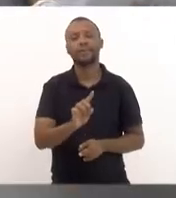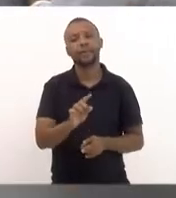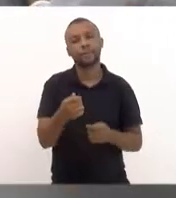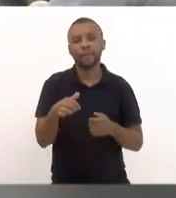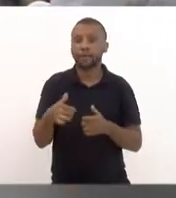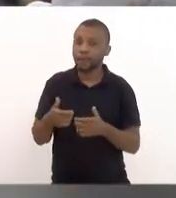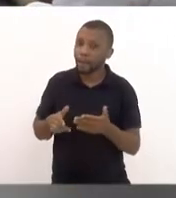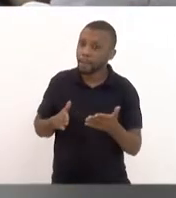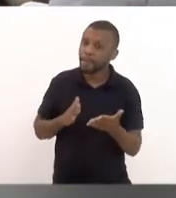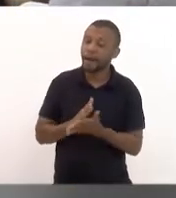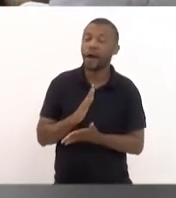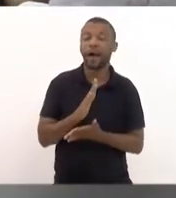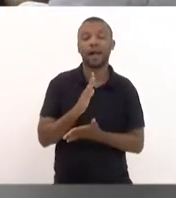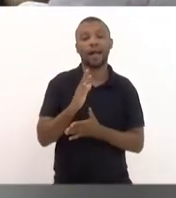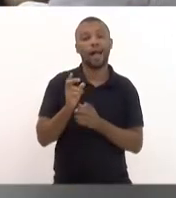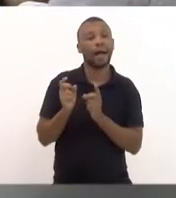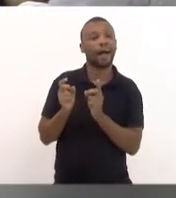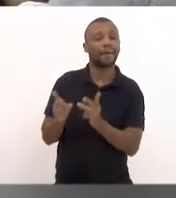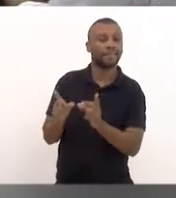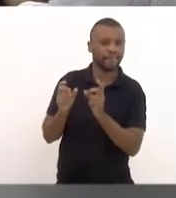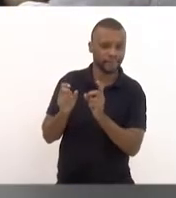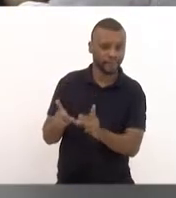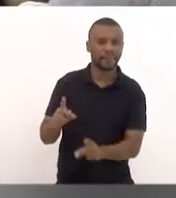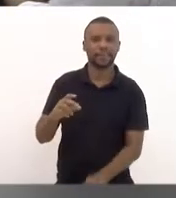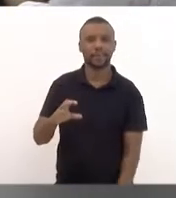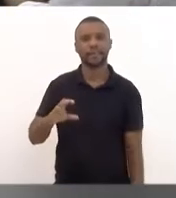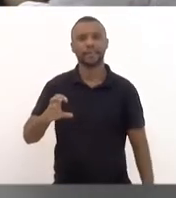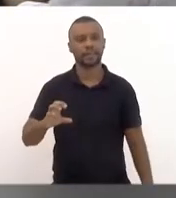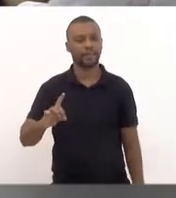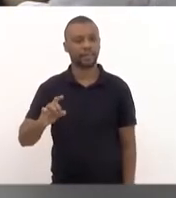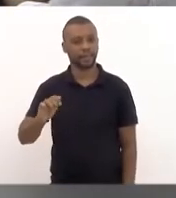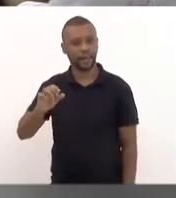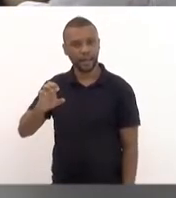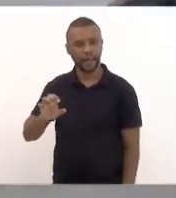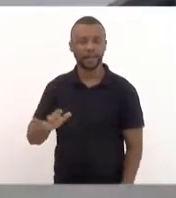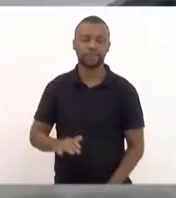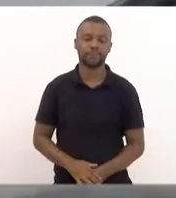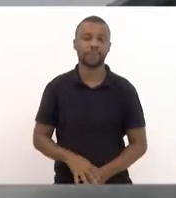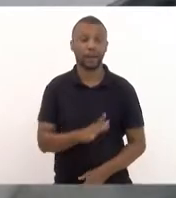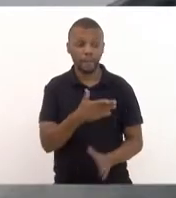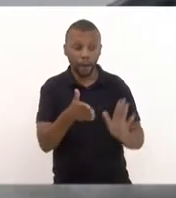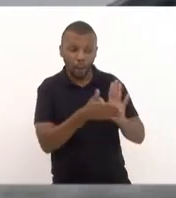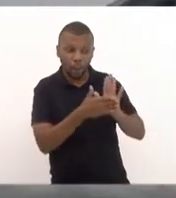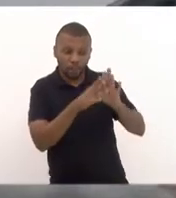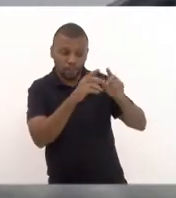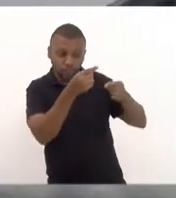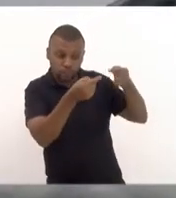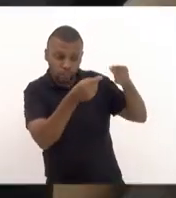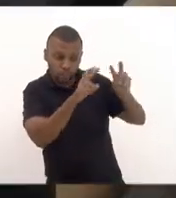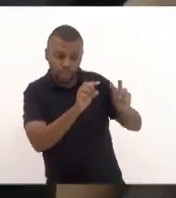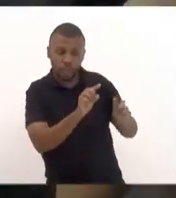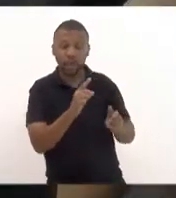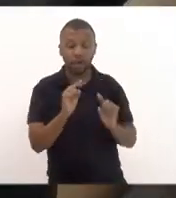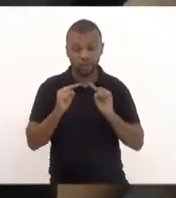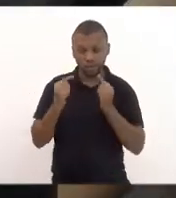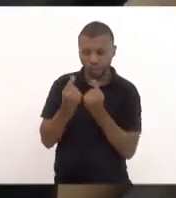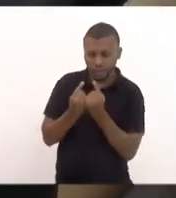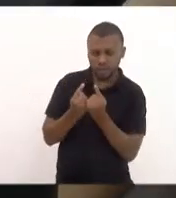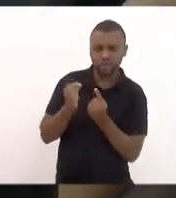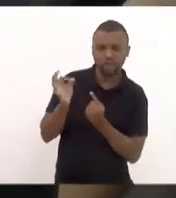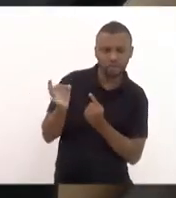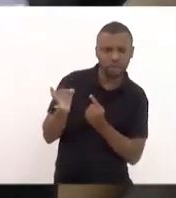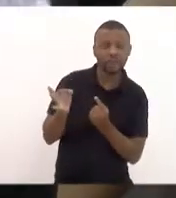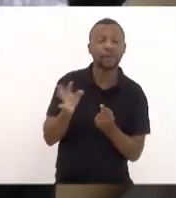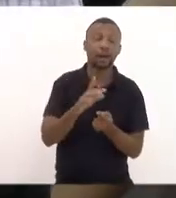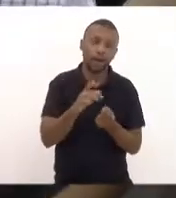privatização da SEDAE. Pois é, mas não para a discussão da Não, disso. Da agenda metropolitana, não. Você perguntou se eles tinham se reunido.